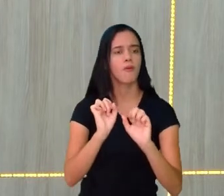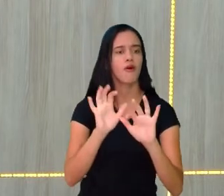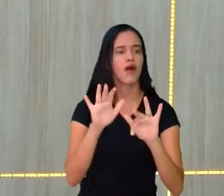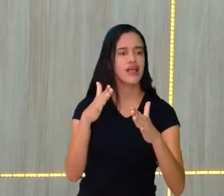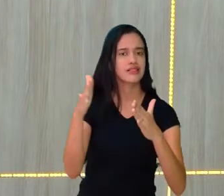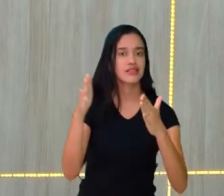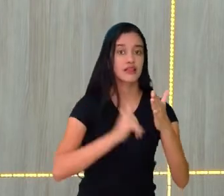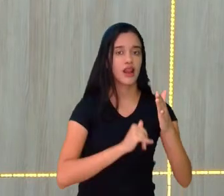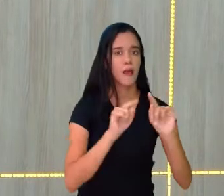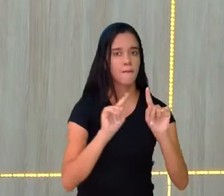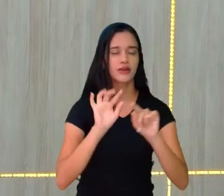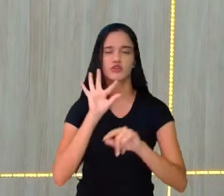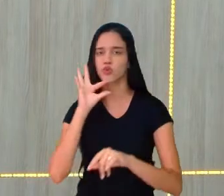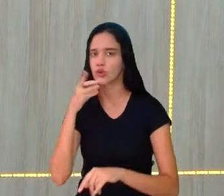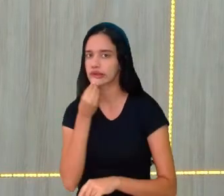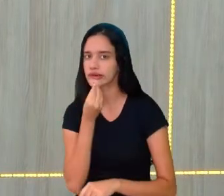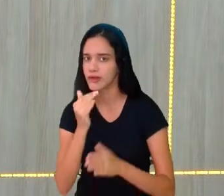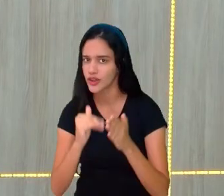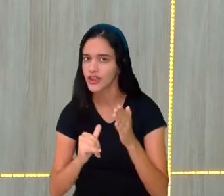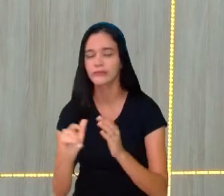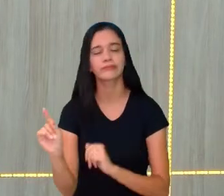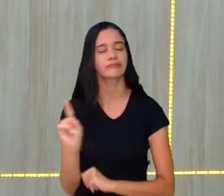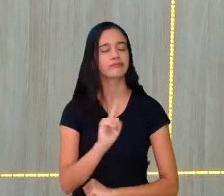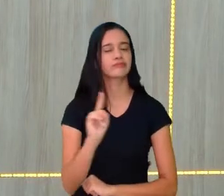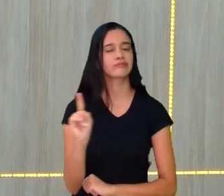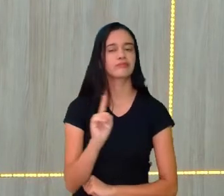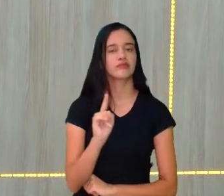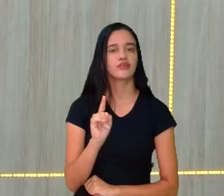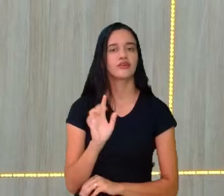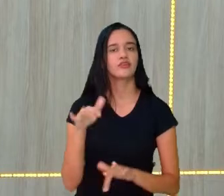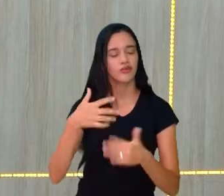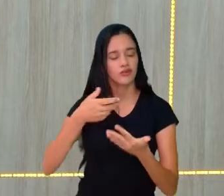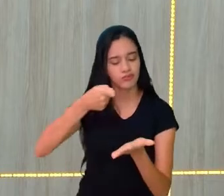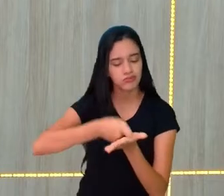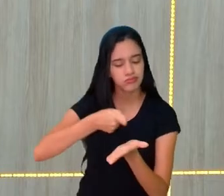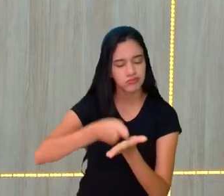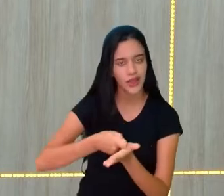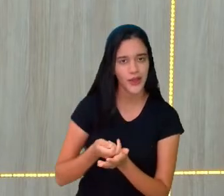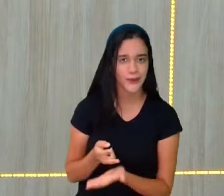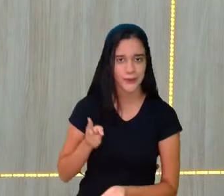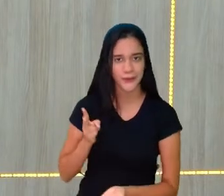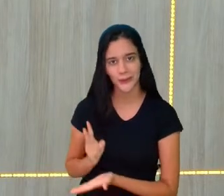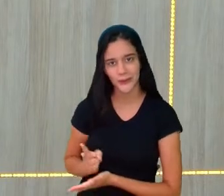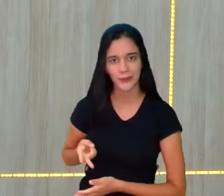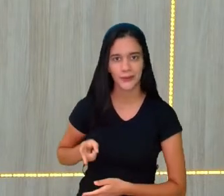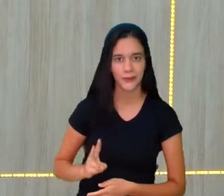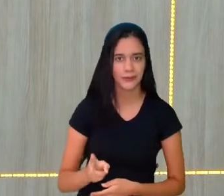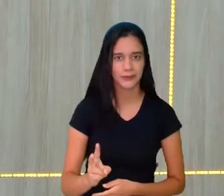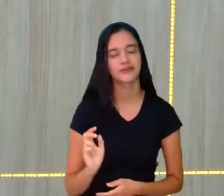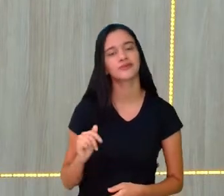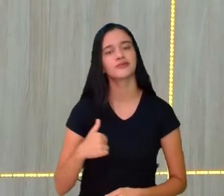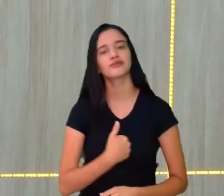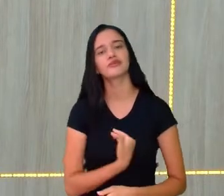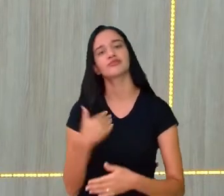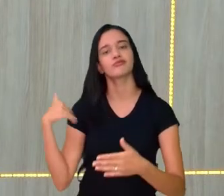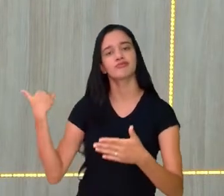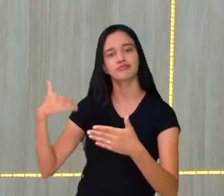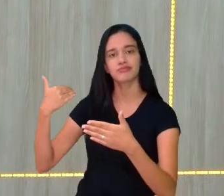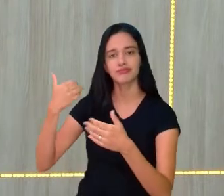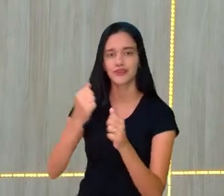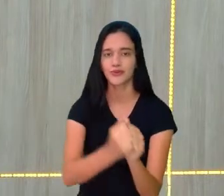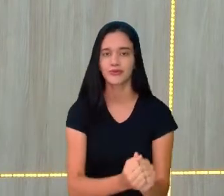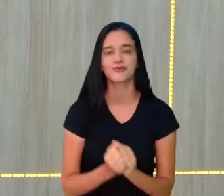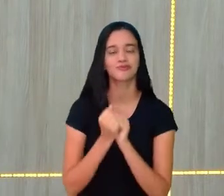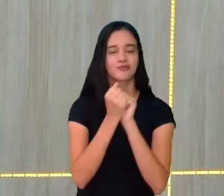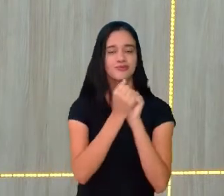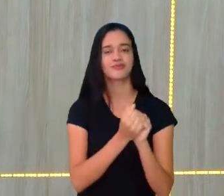gente, mas o conhecimento ninguém tira. Então perseverem, continuem, porque a gente vai ao longo do ano caminhar com